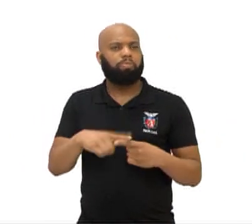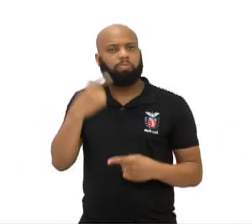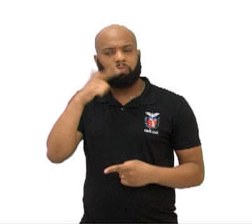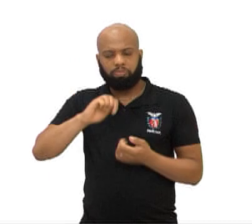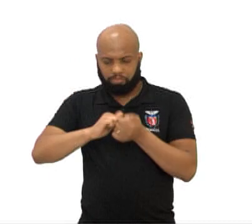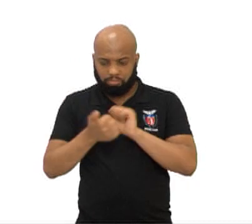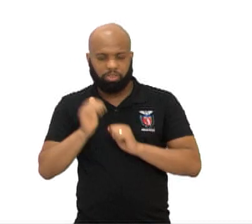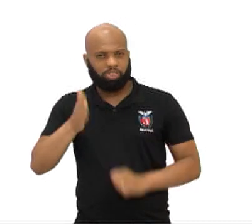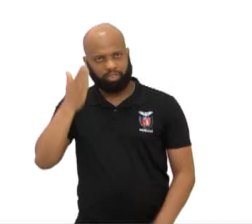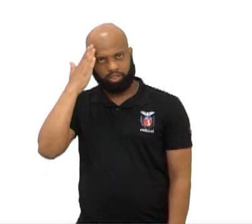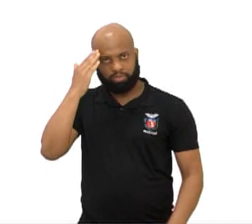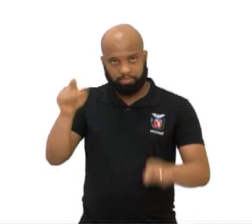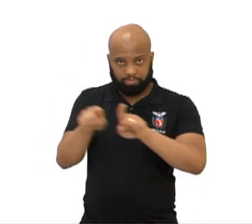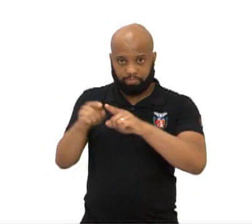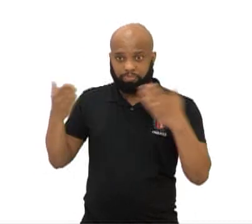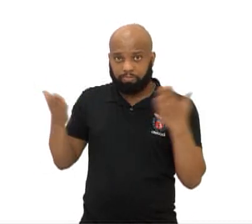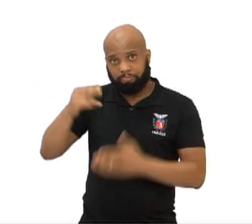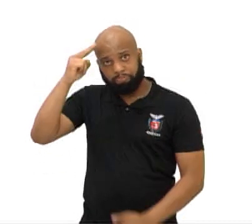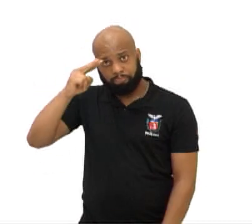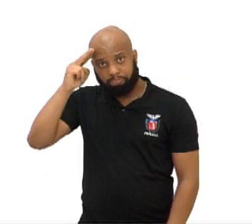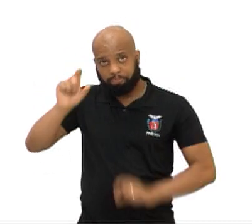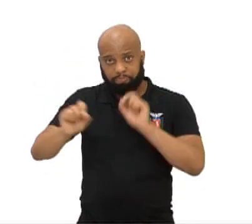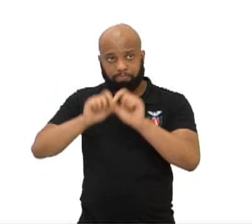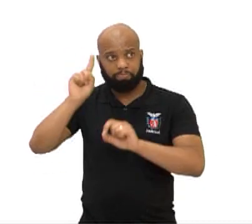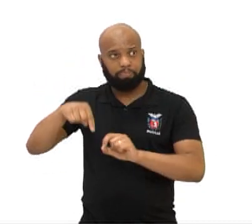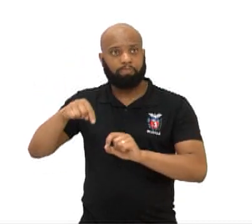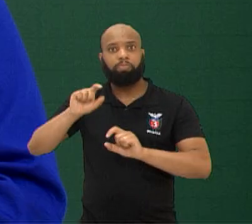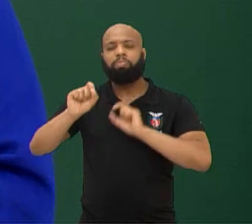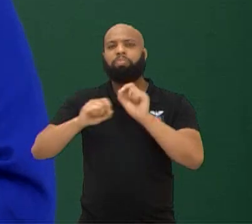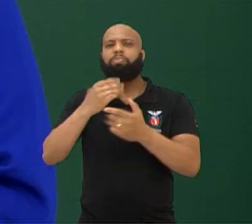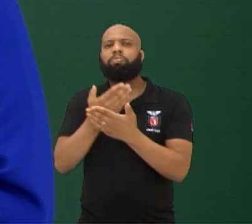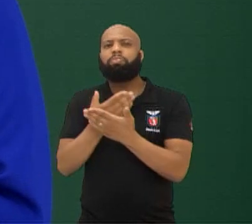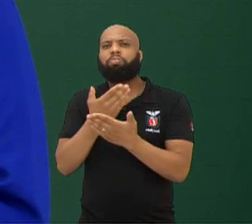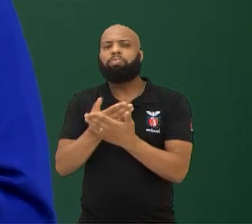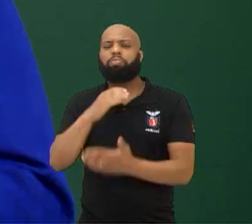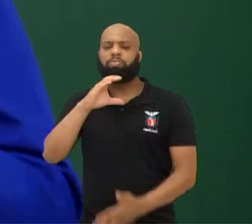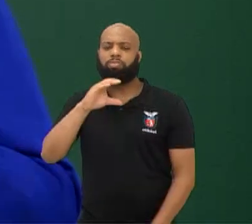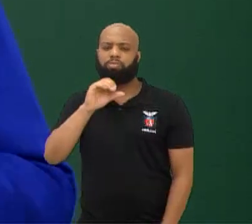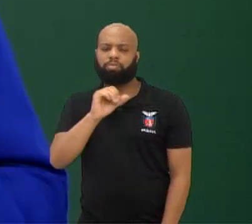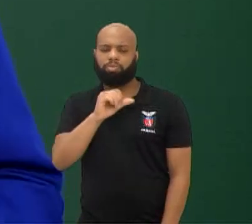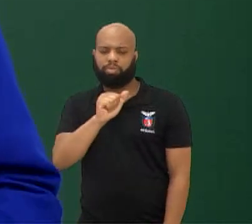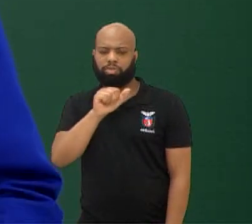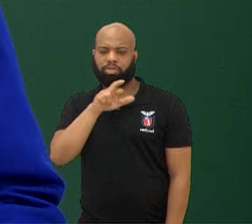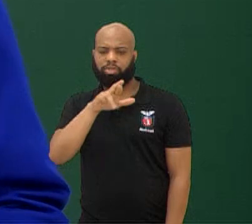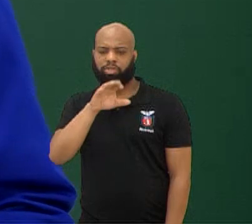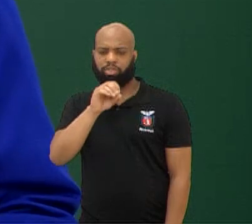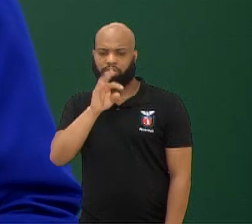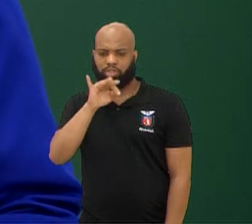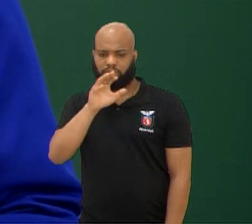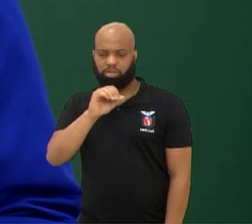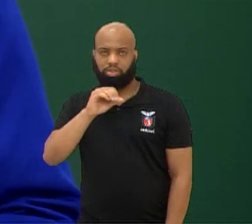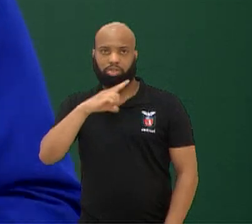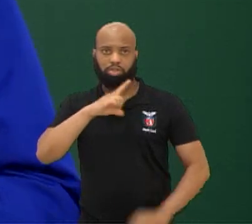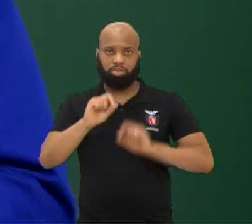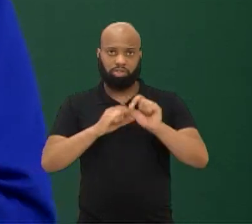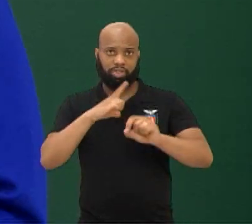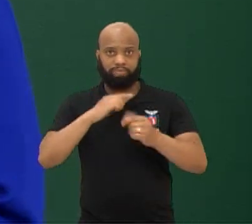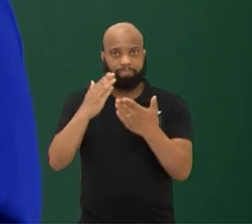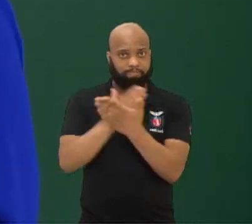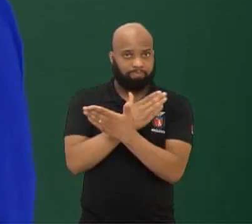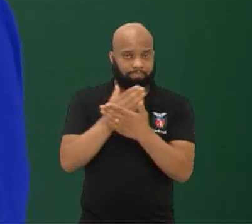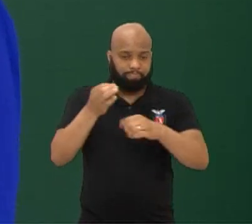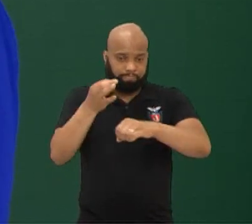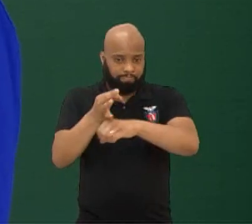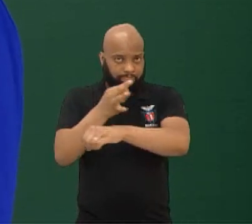adequar, tá? Então, vamos só lembrar da questão de cariótipo que nós vimos lá na primeira série, onde nós temos células autossômicas e nós